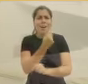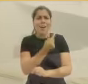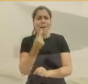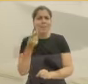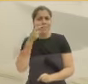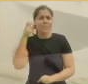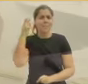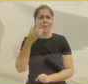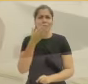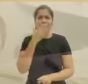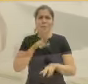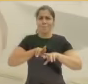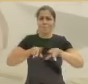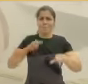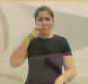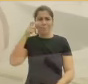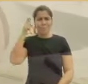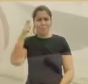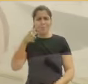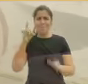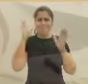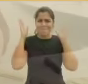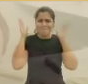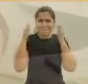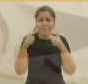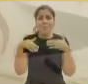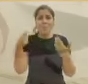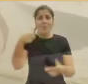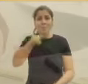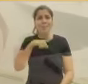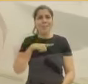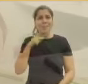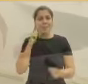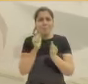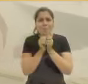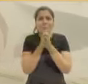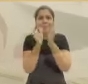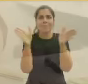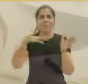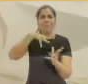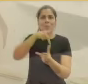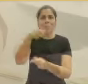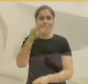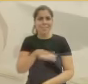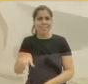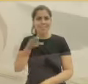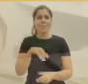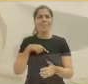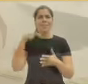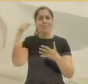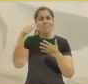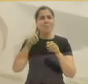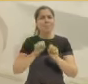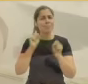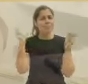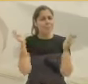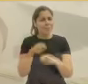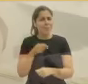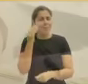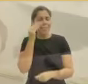interesses muito específicos. Então, você tem que ampliar o mundo dessa criança na medida do possível, tentar ir ampliando e